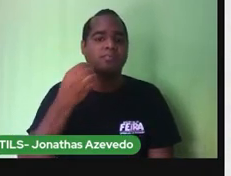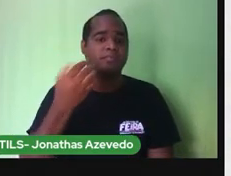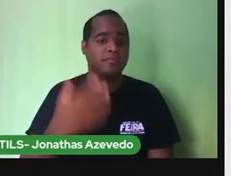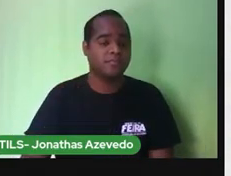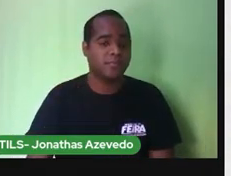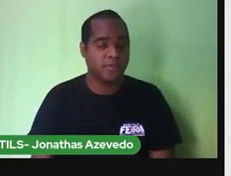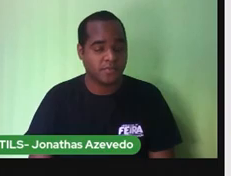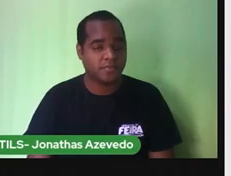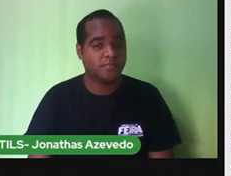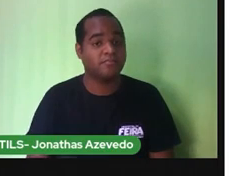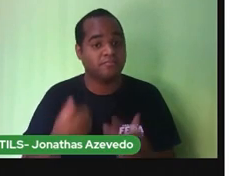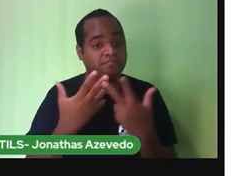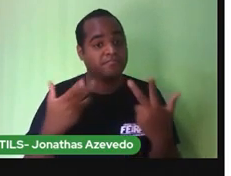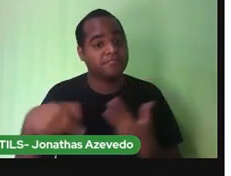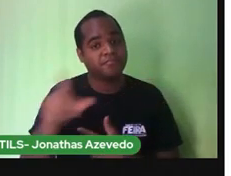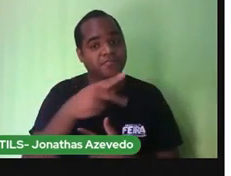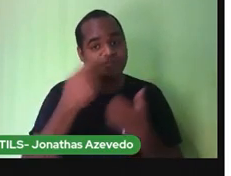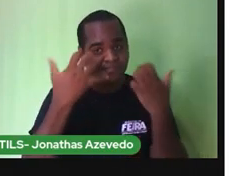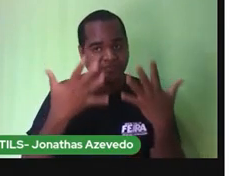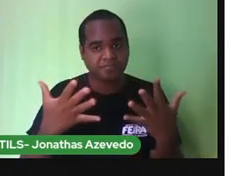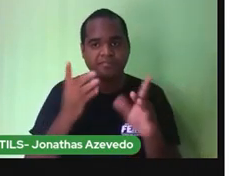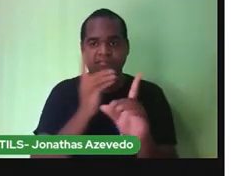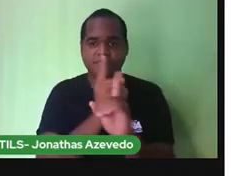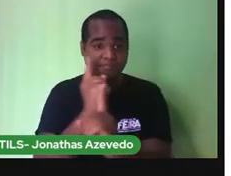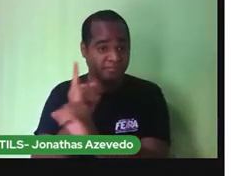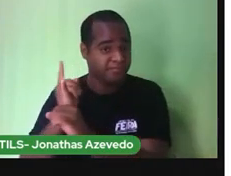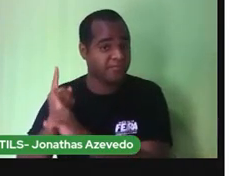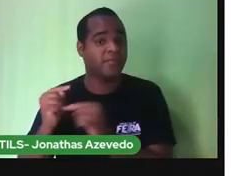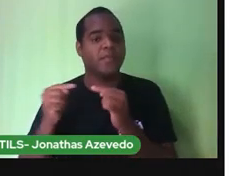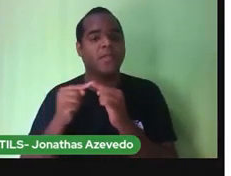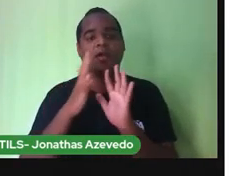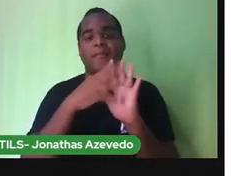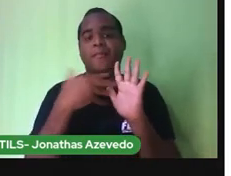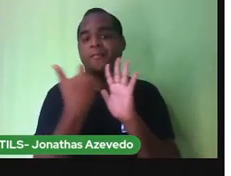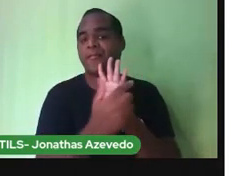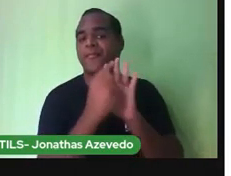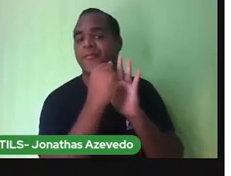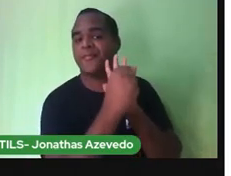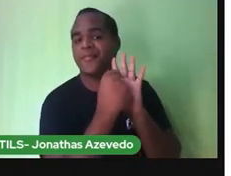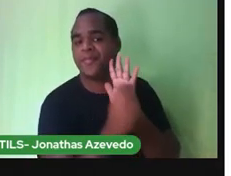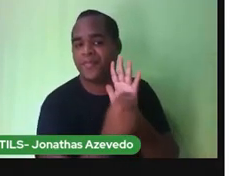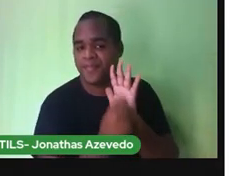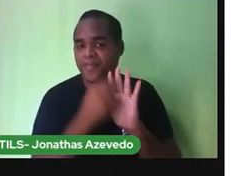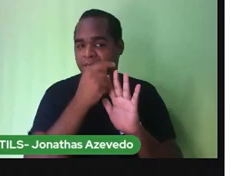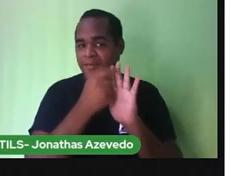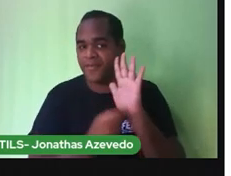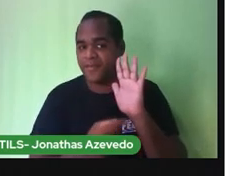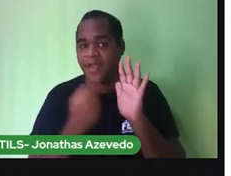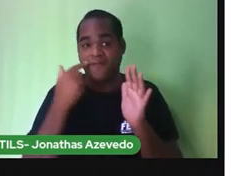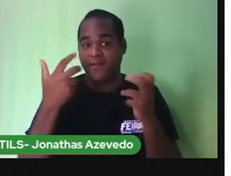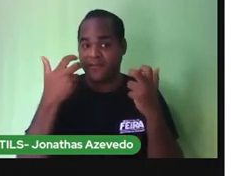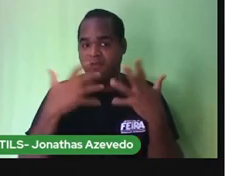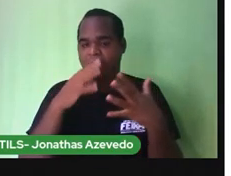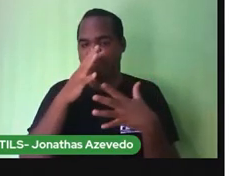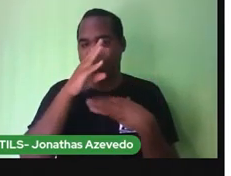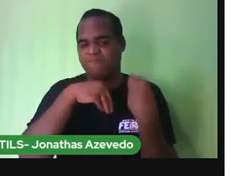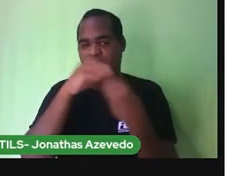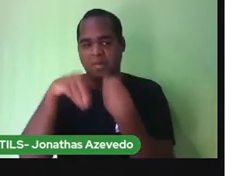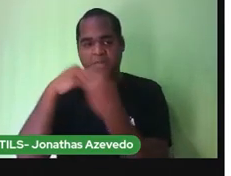bom e nós vamos agora encontrar as palavras nesse diagram as letrinhas estão todas